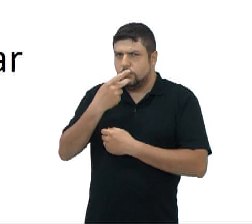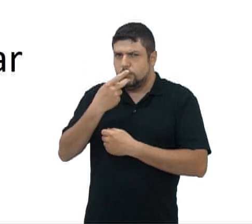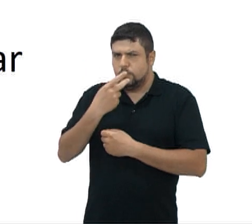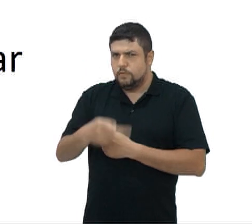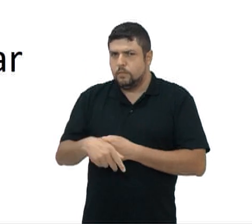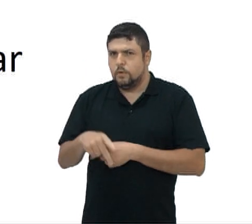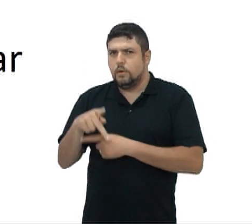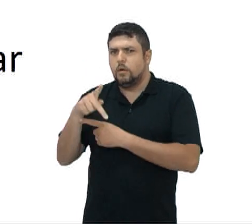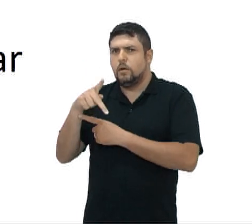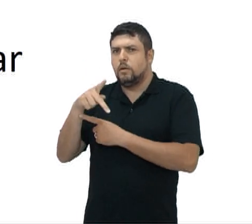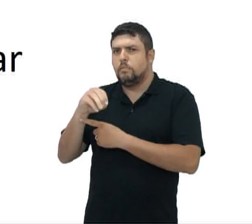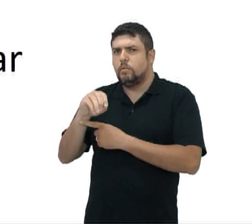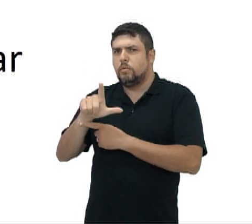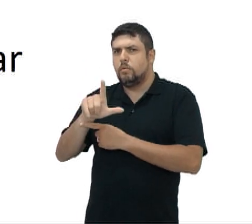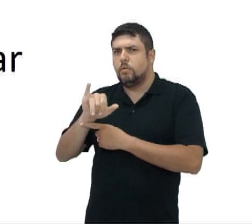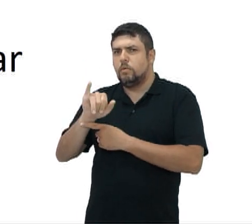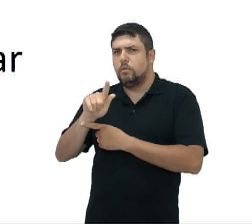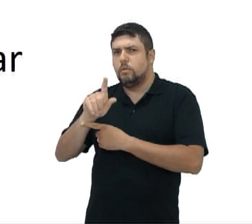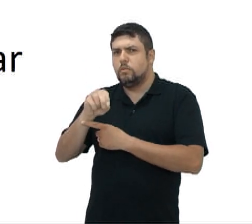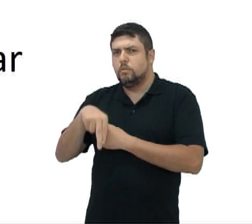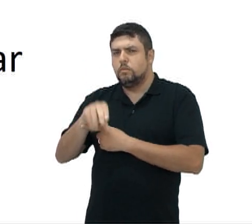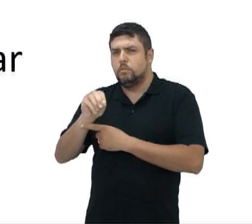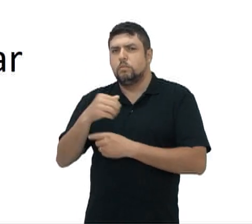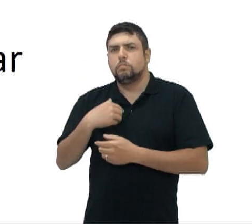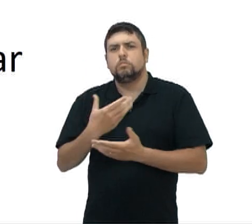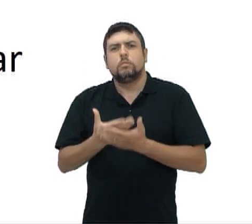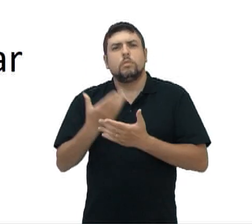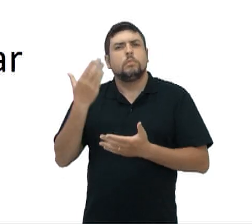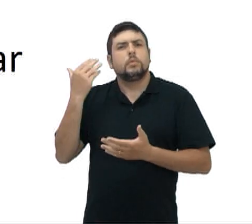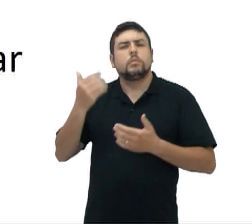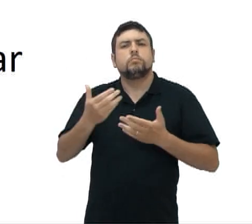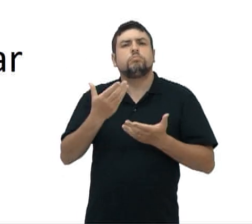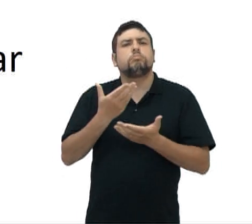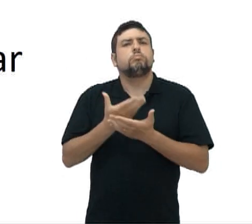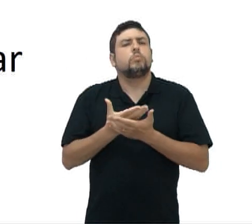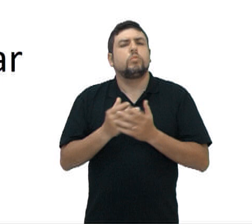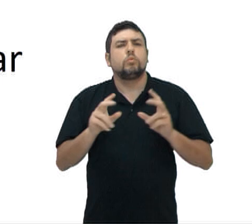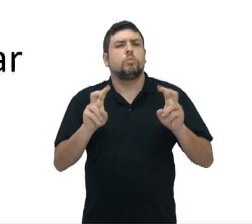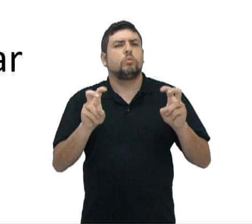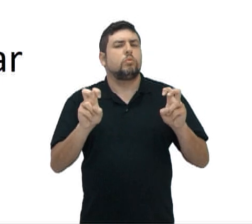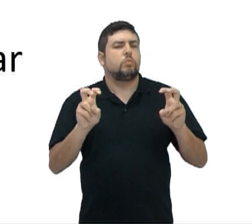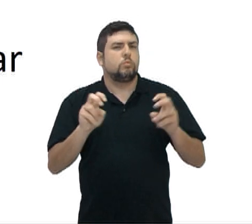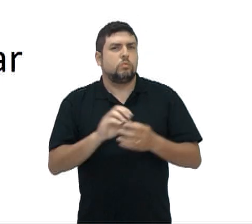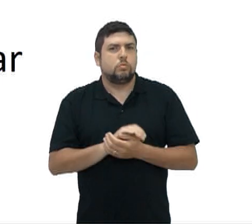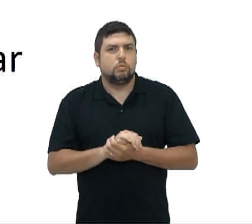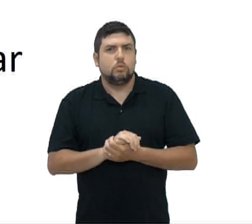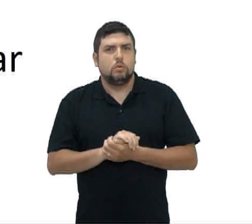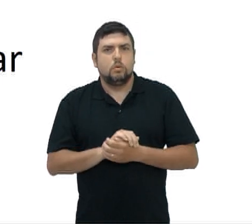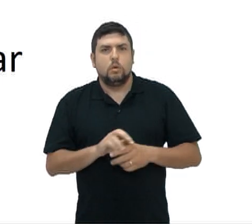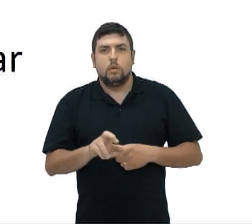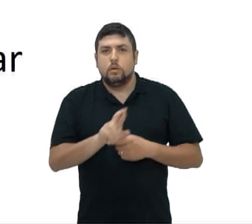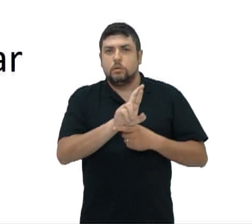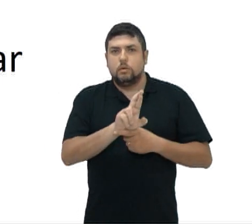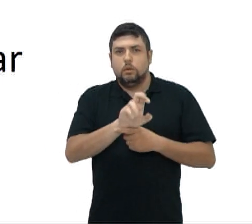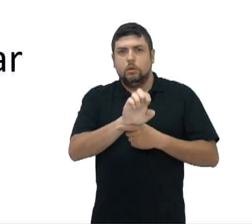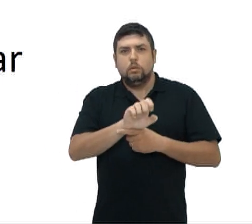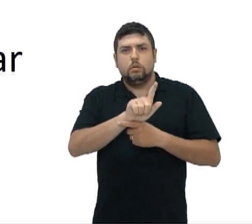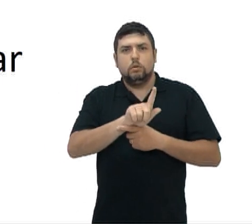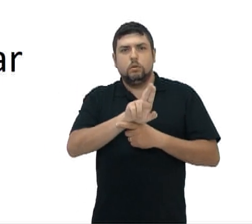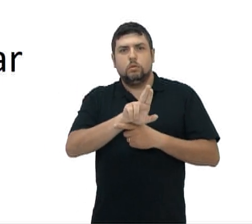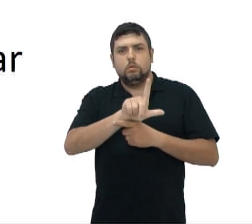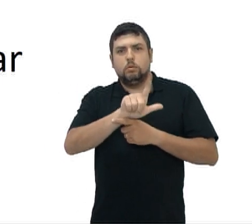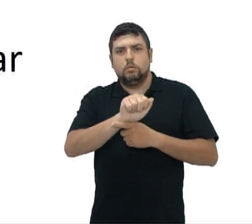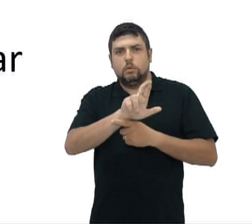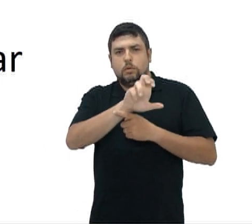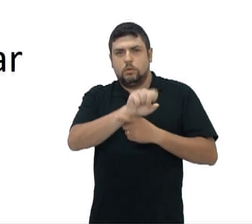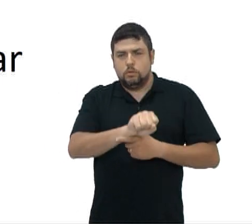anterior? O que nós vimos na aula passada? Nós estudamos o que eram os polígonos regulares, o